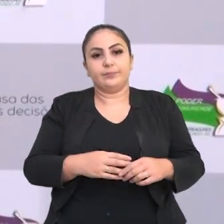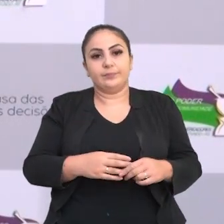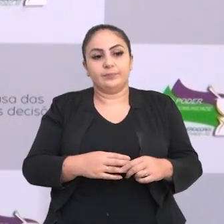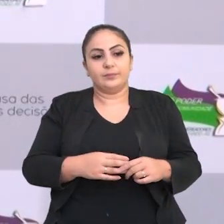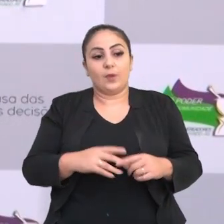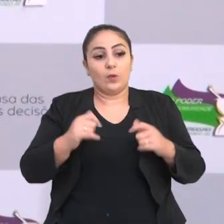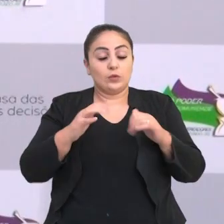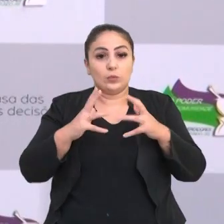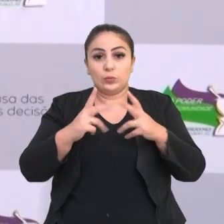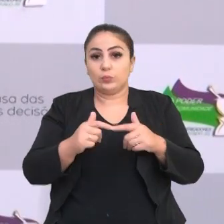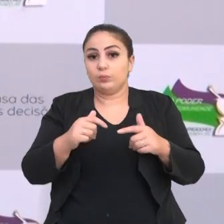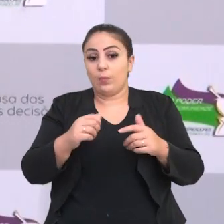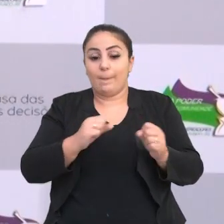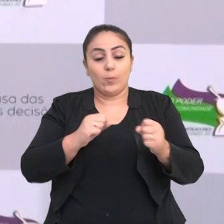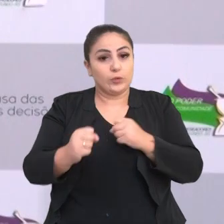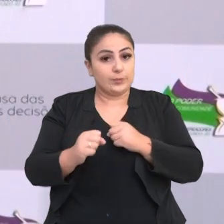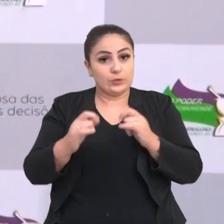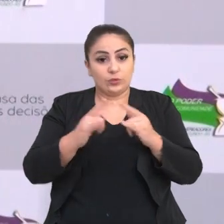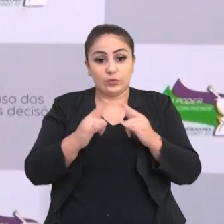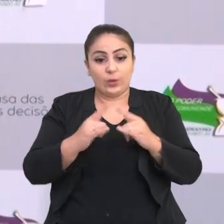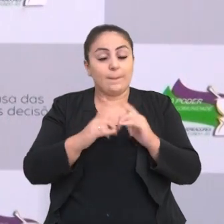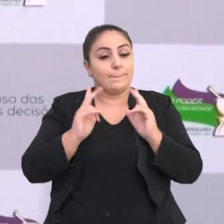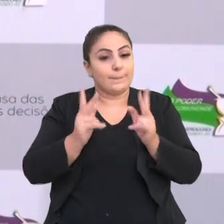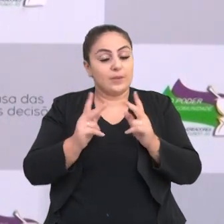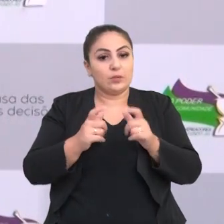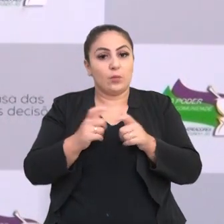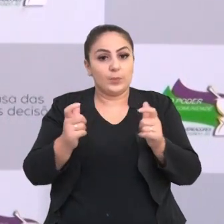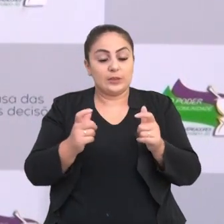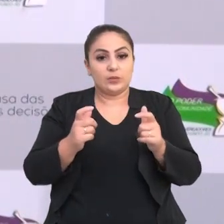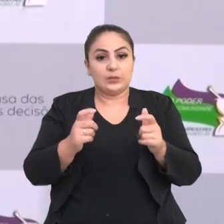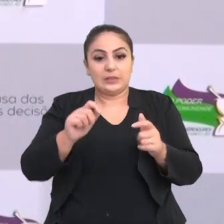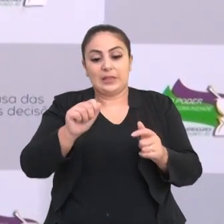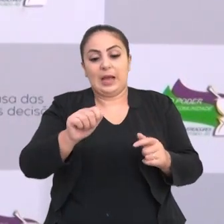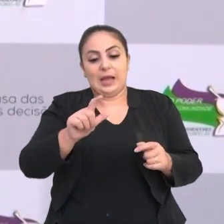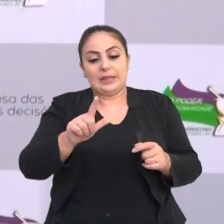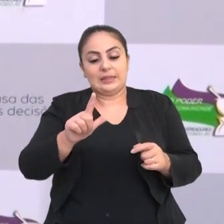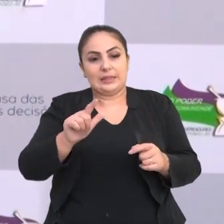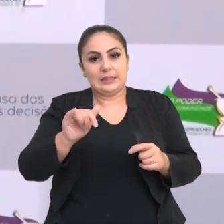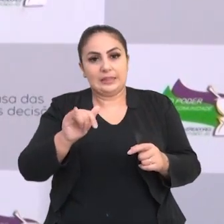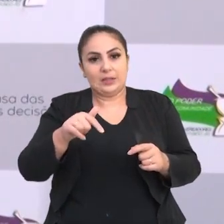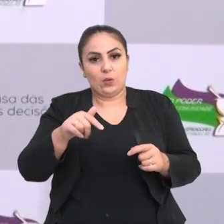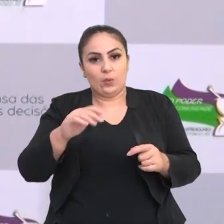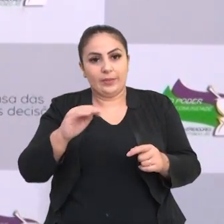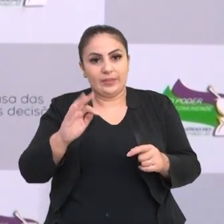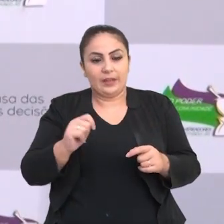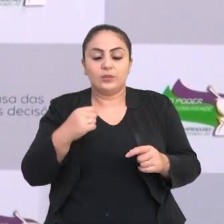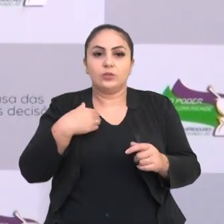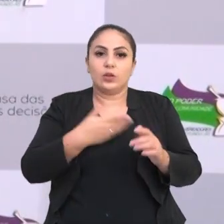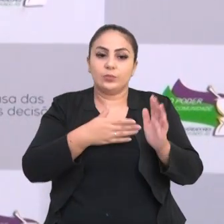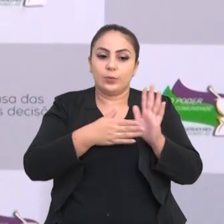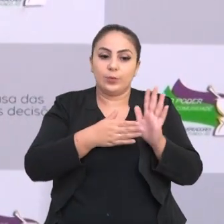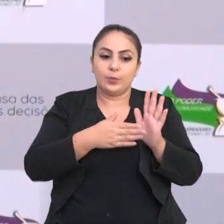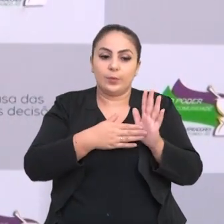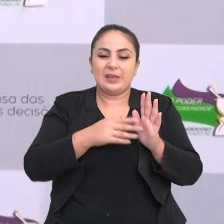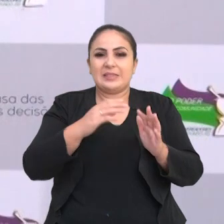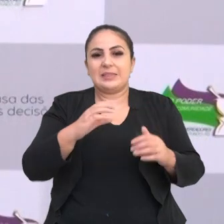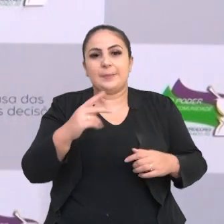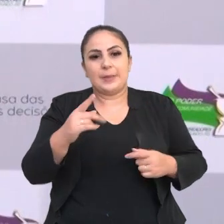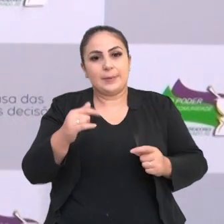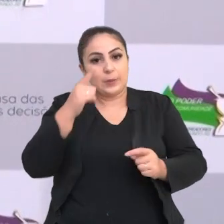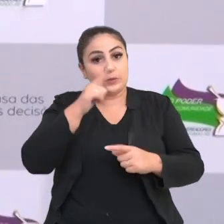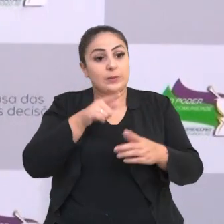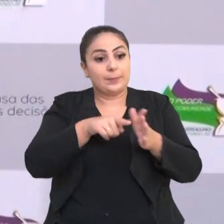déficit, praticamente inviabilizando o Instituto mesmo com o aumento de alíquota. Então, o que a gente propôs? Uma CPI